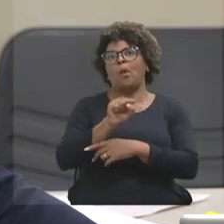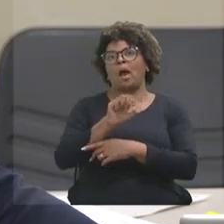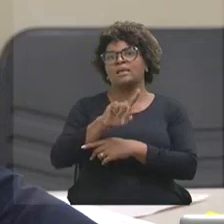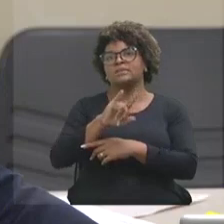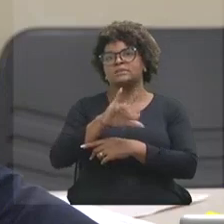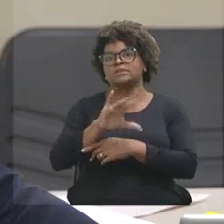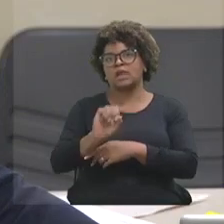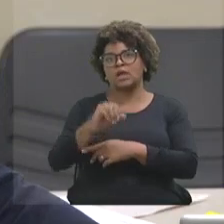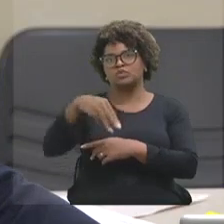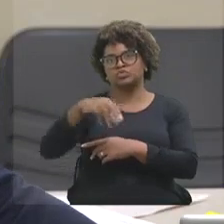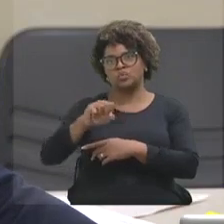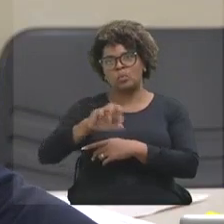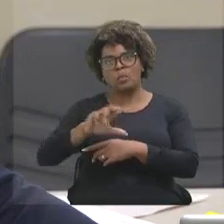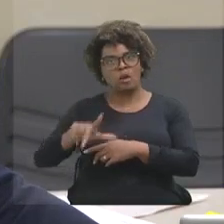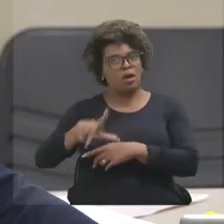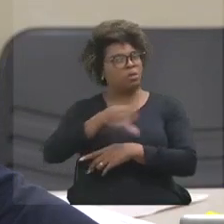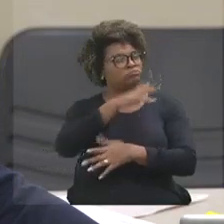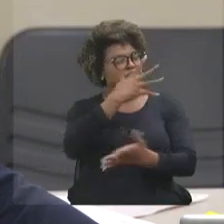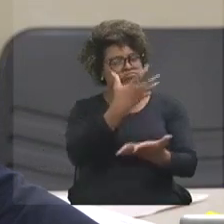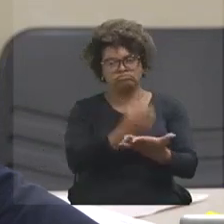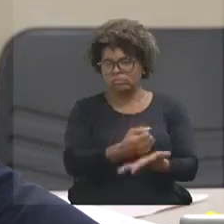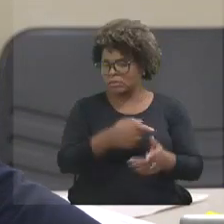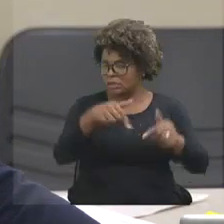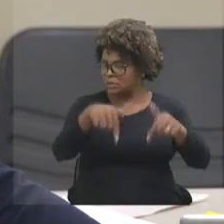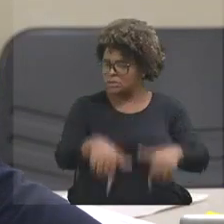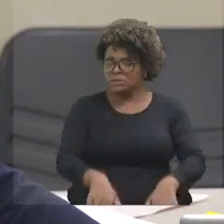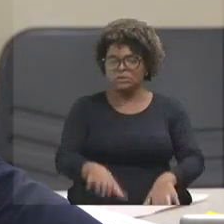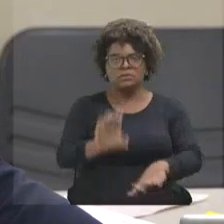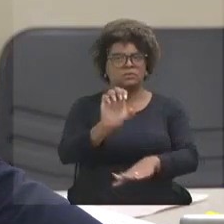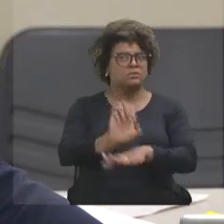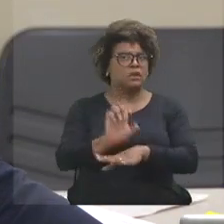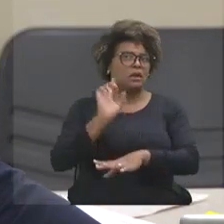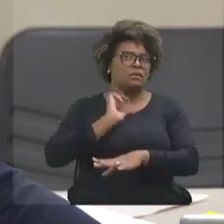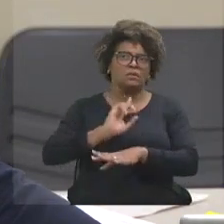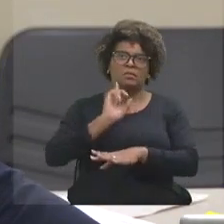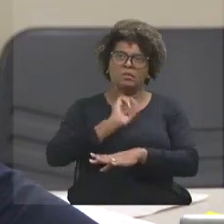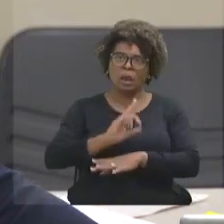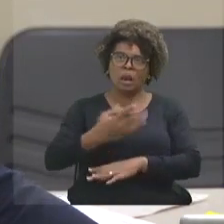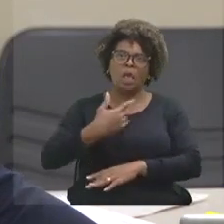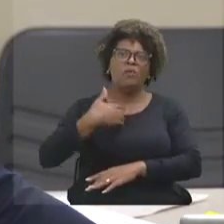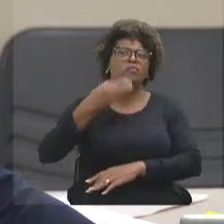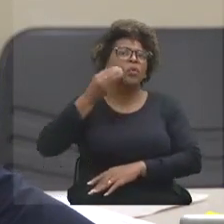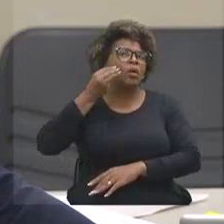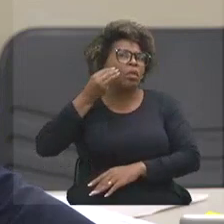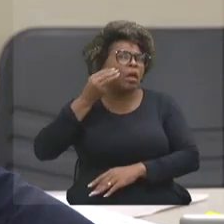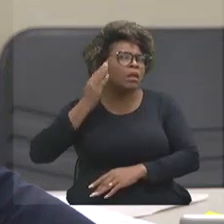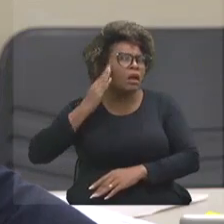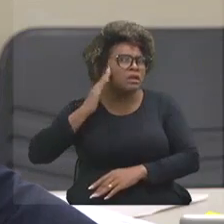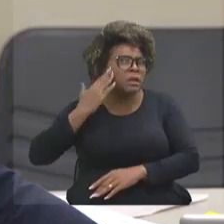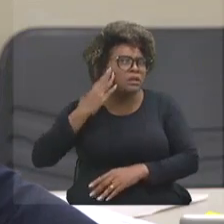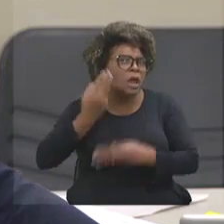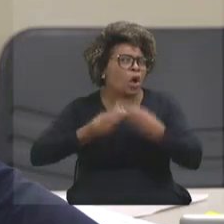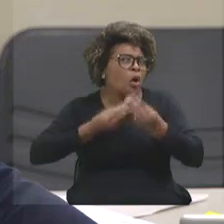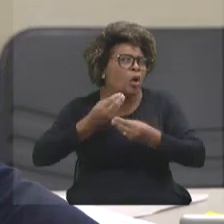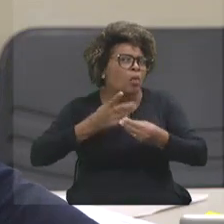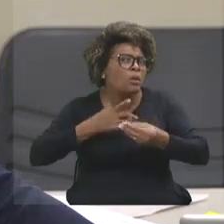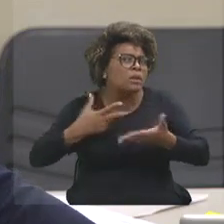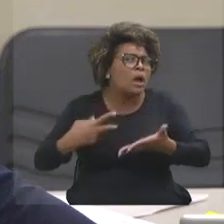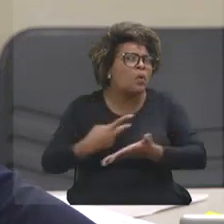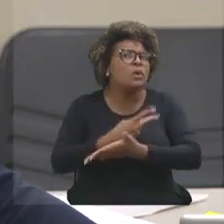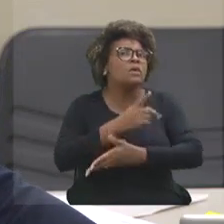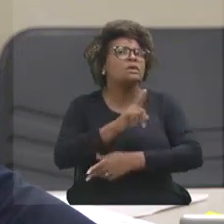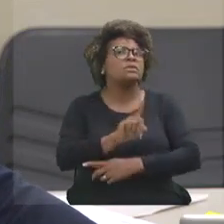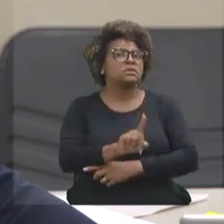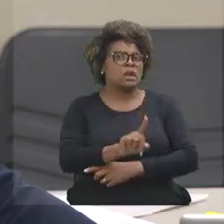entender da Controladoria Geral do Estado o que ponto que anda que nós temos aí isso um arregamento muito claro sobre isso e sobre